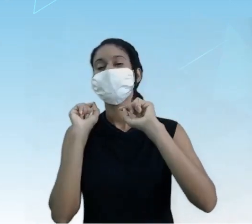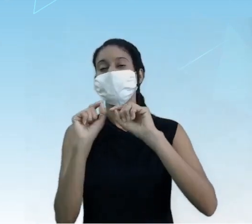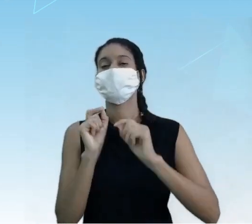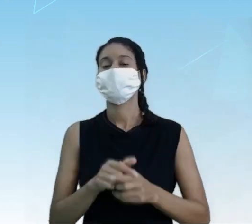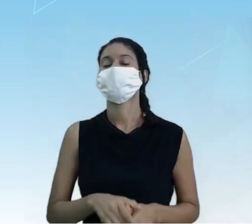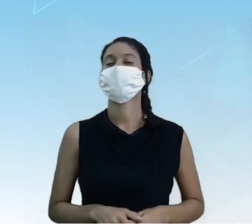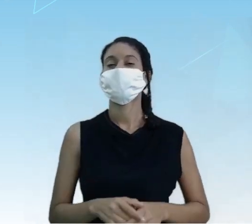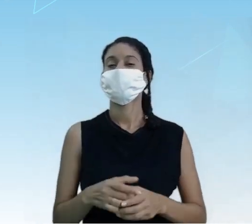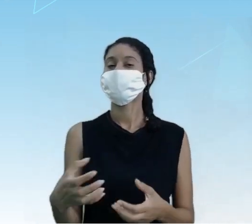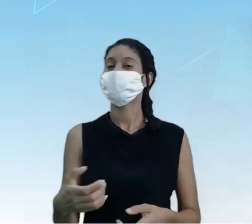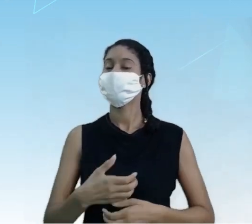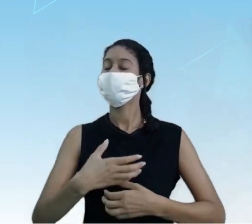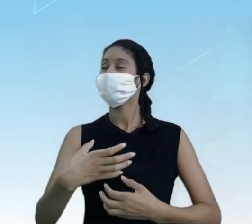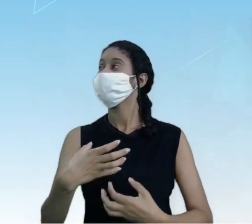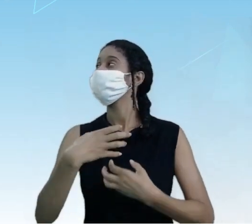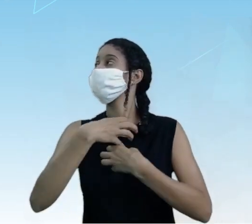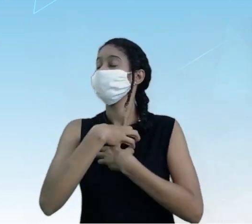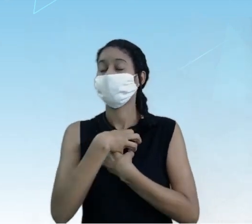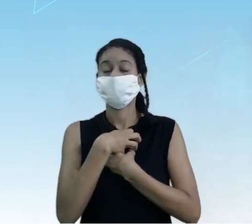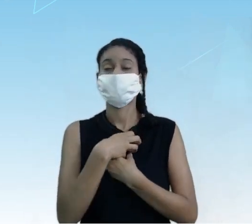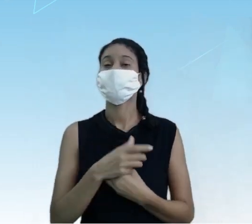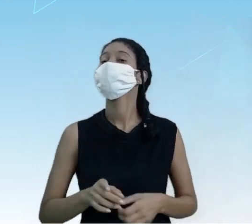um grande impacto,